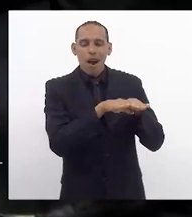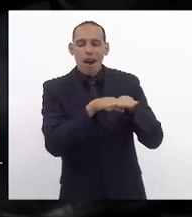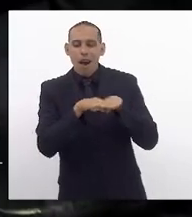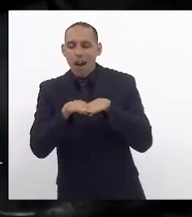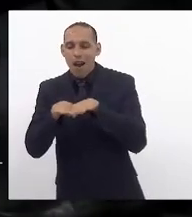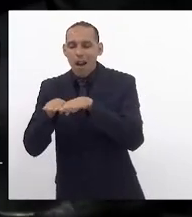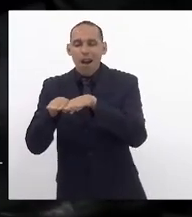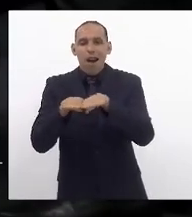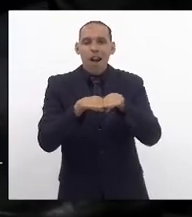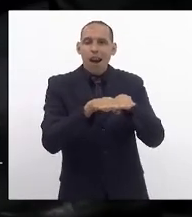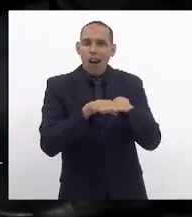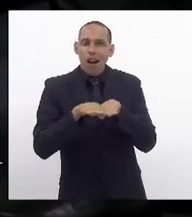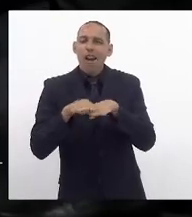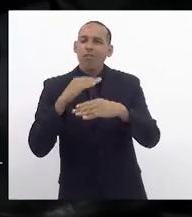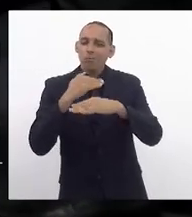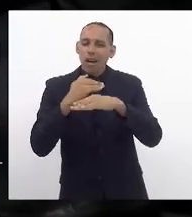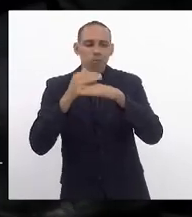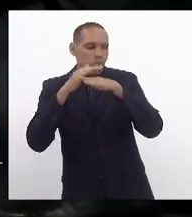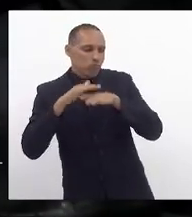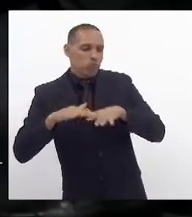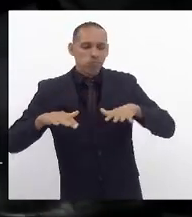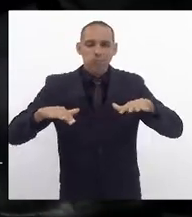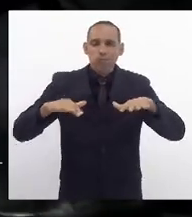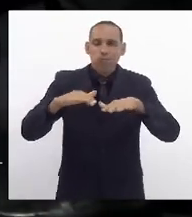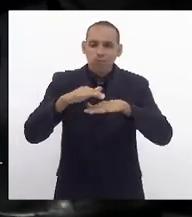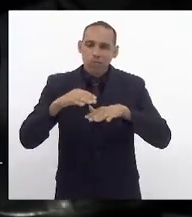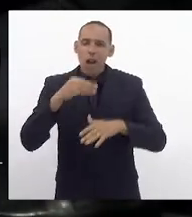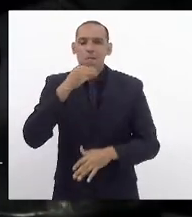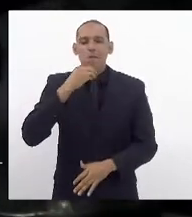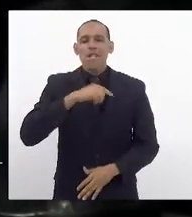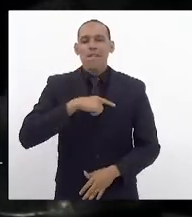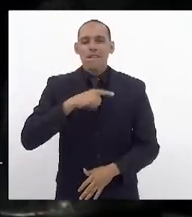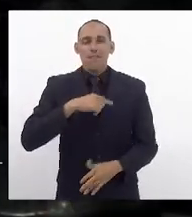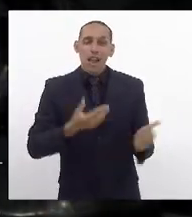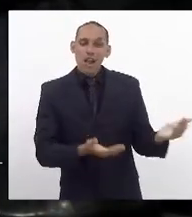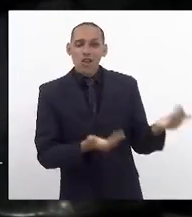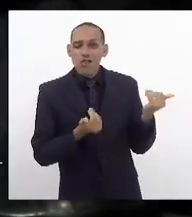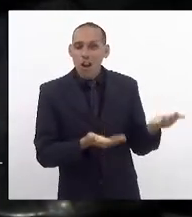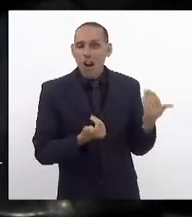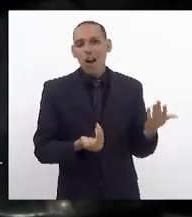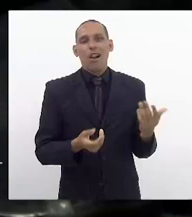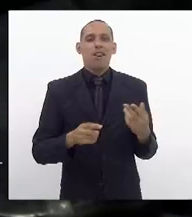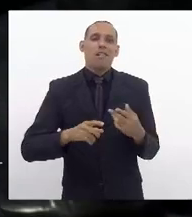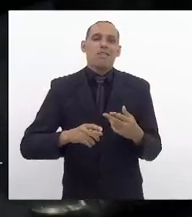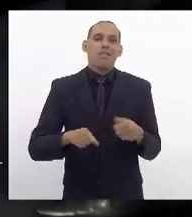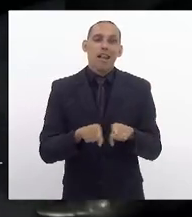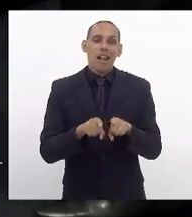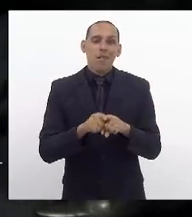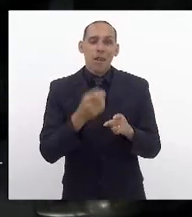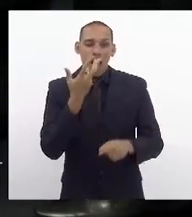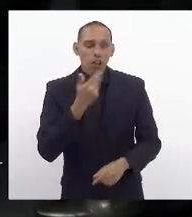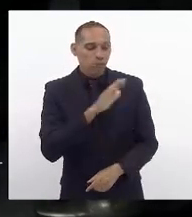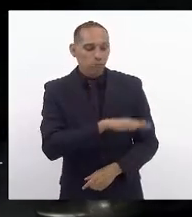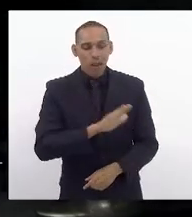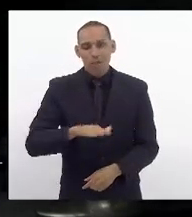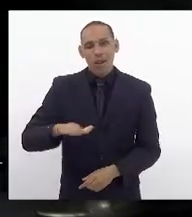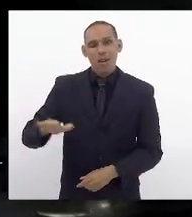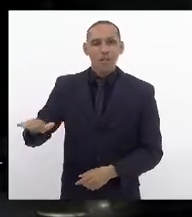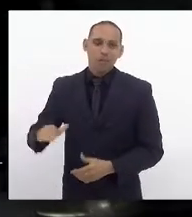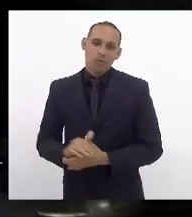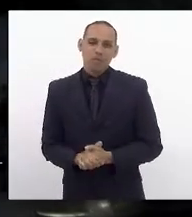de oportunidades para todos os nossos adolescentes, para todas as nossas crianças e